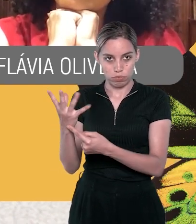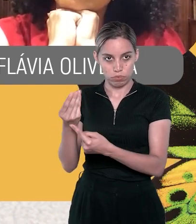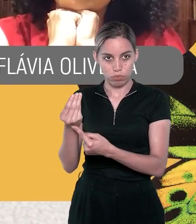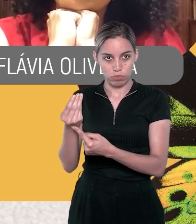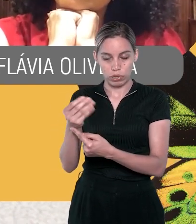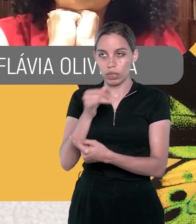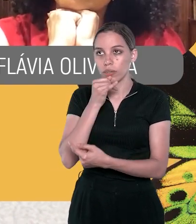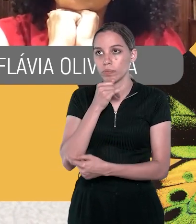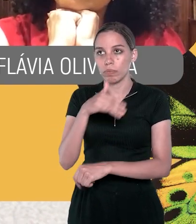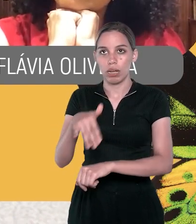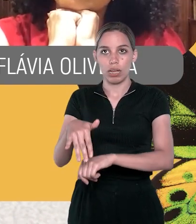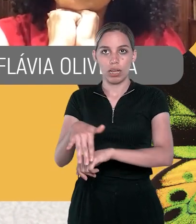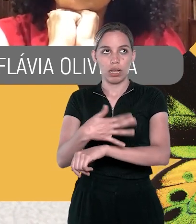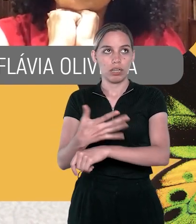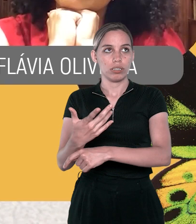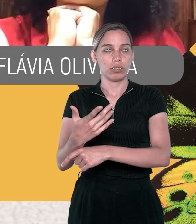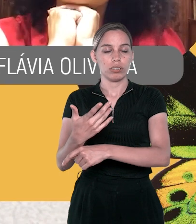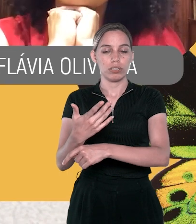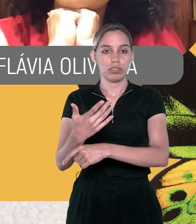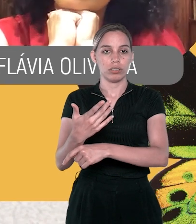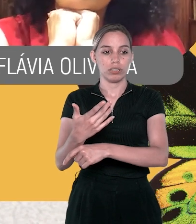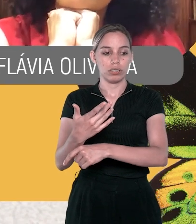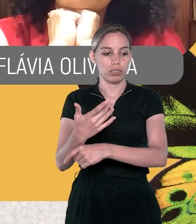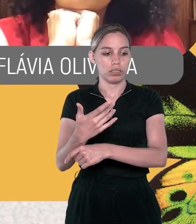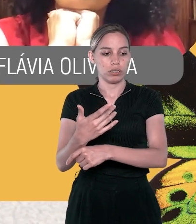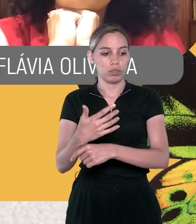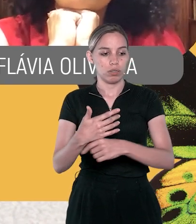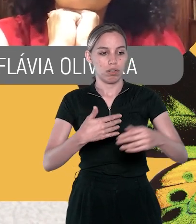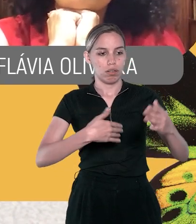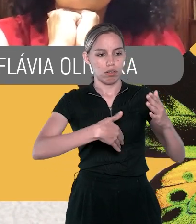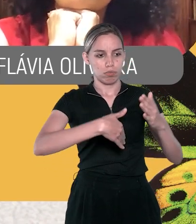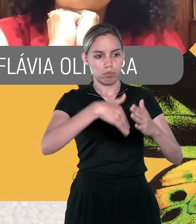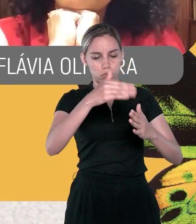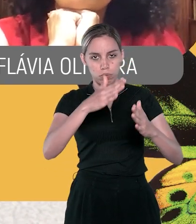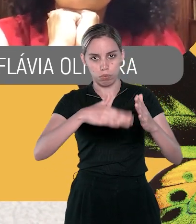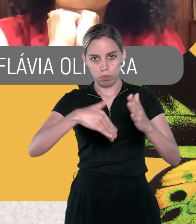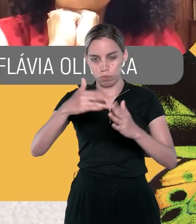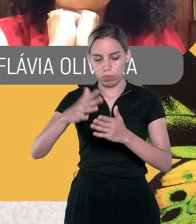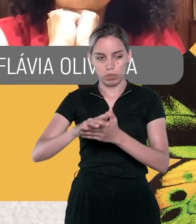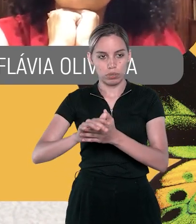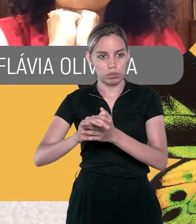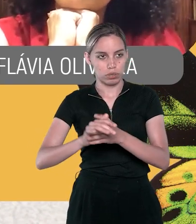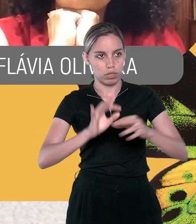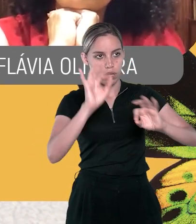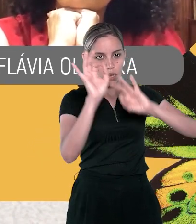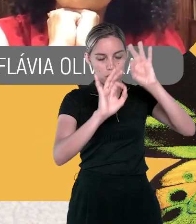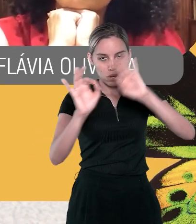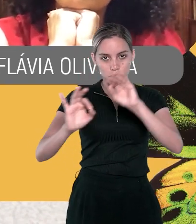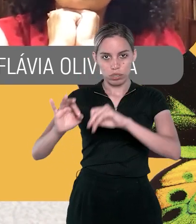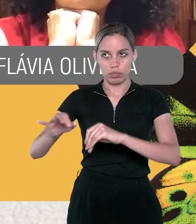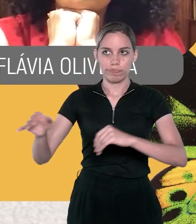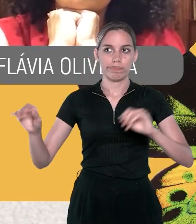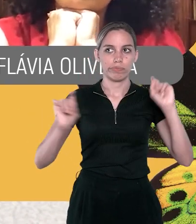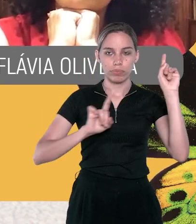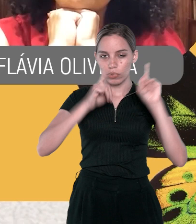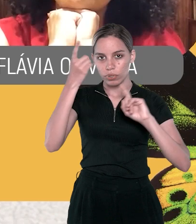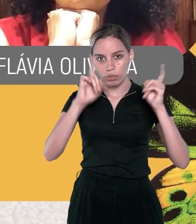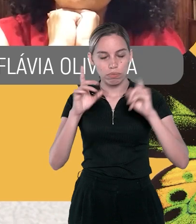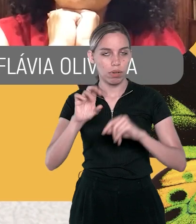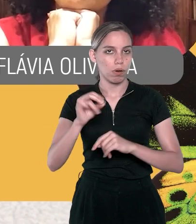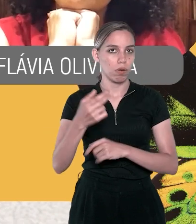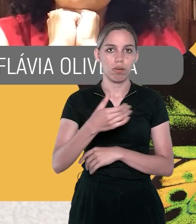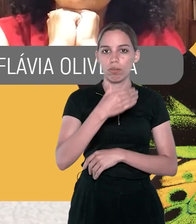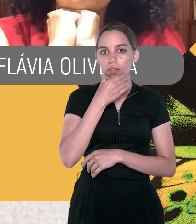decorar a rua na época do carnaval, na época do Natal, em certas ocasiões, aí você vai para a rua e aí você decora a rua e